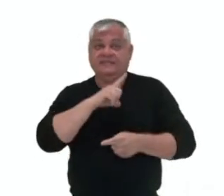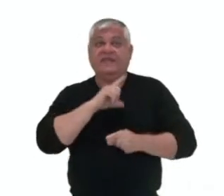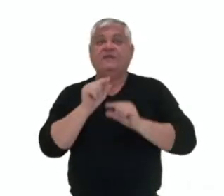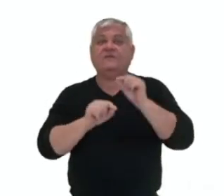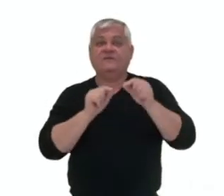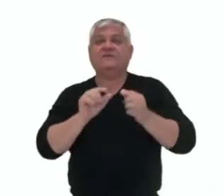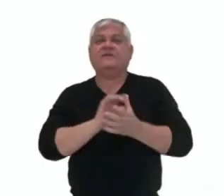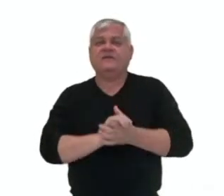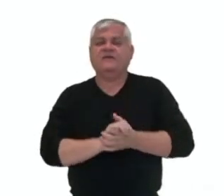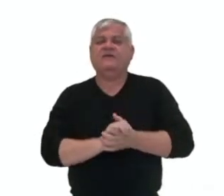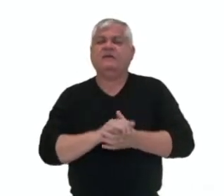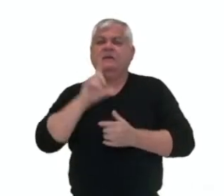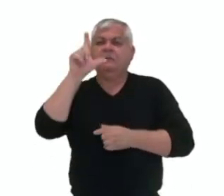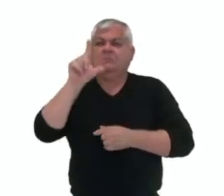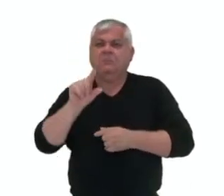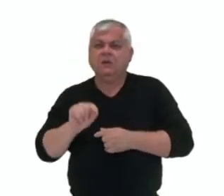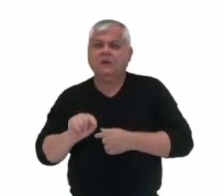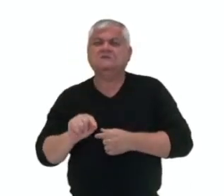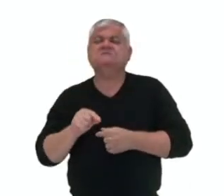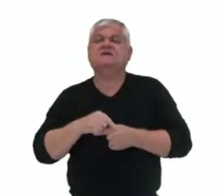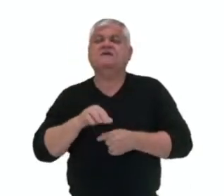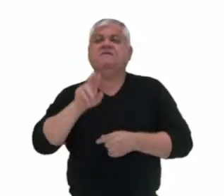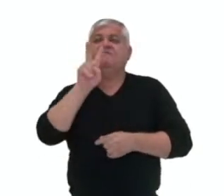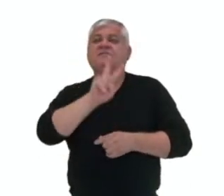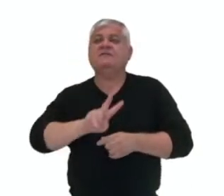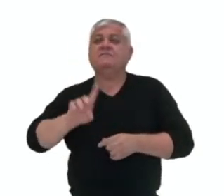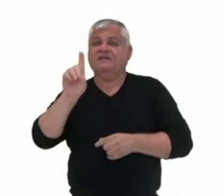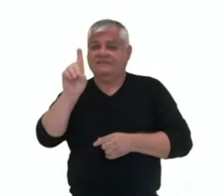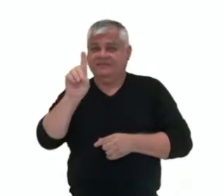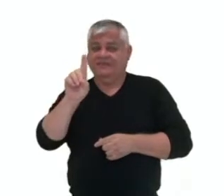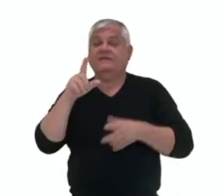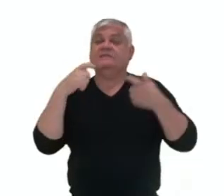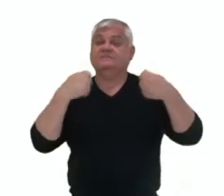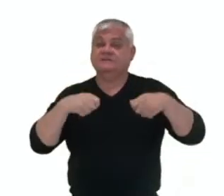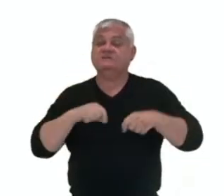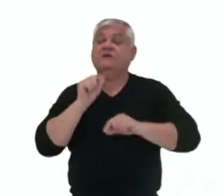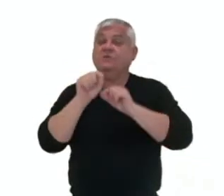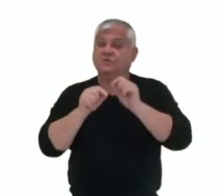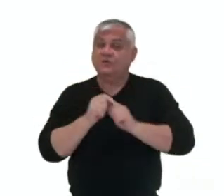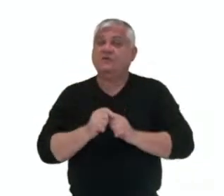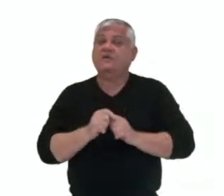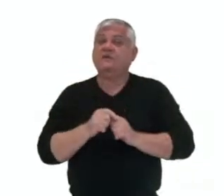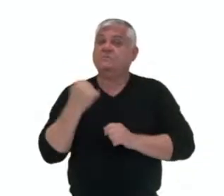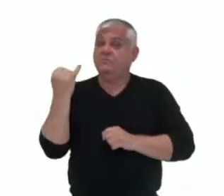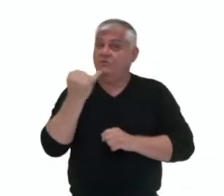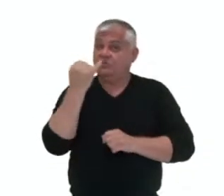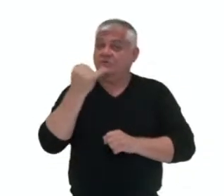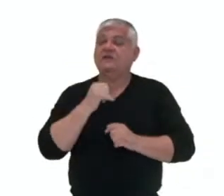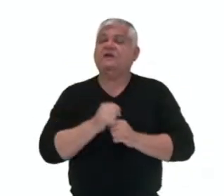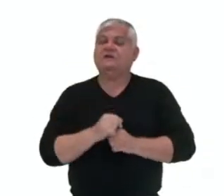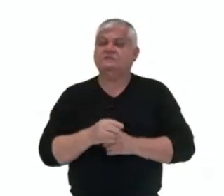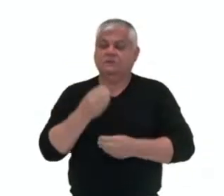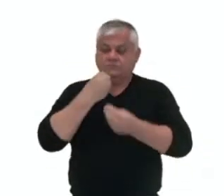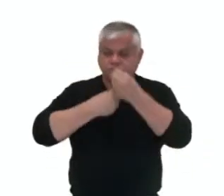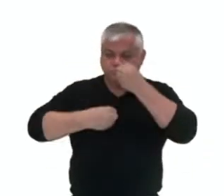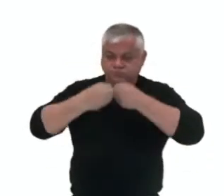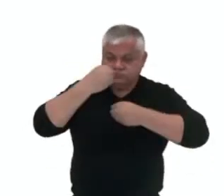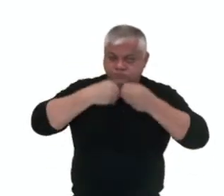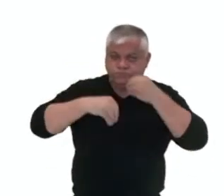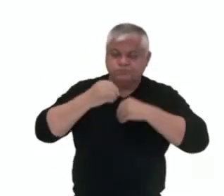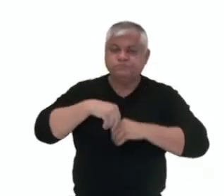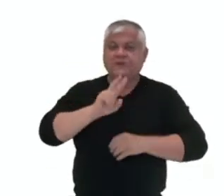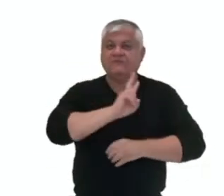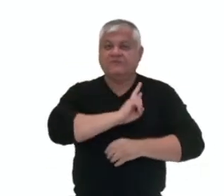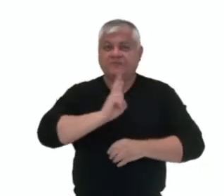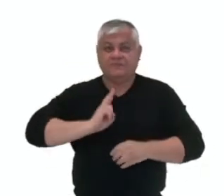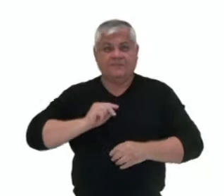então tem uma baixa quantidade de vitamina D. Uma das recomendações seria ingerir alimentos ricos em vitamina